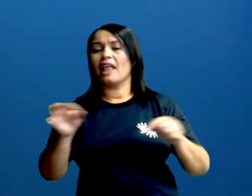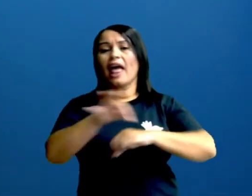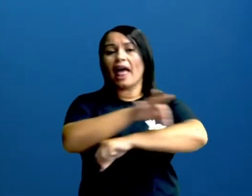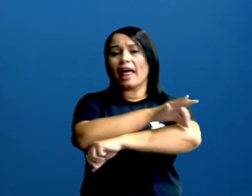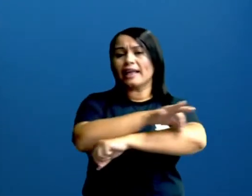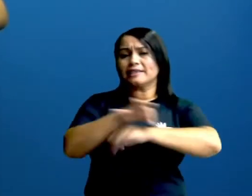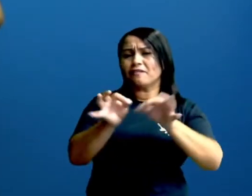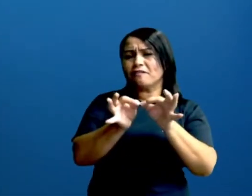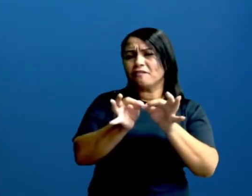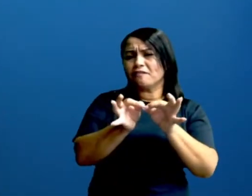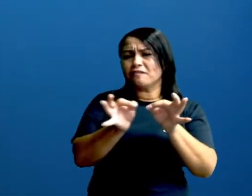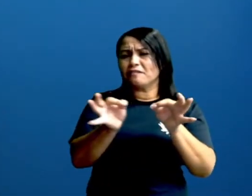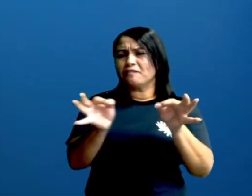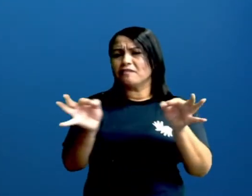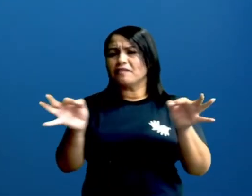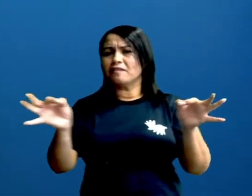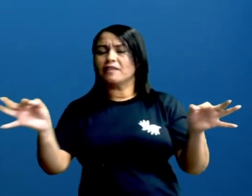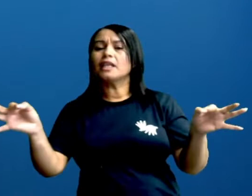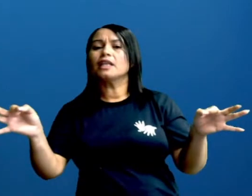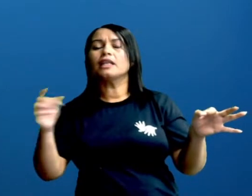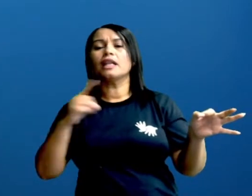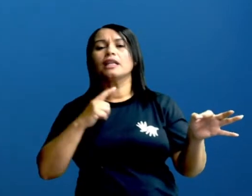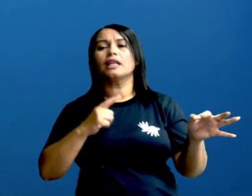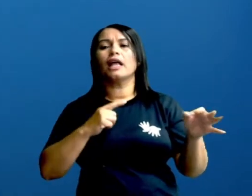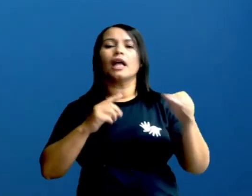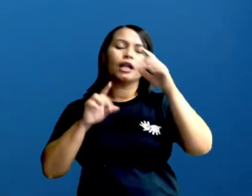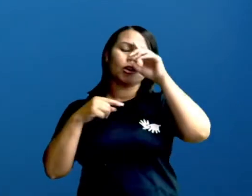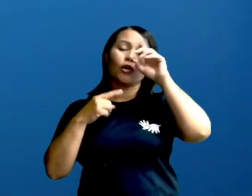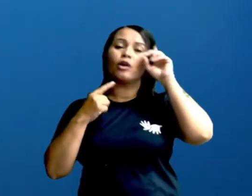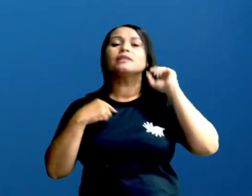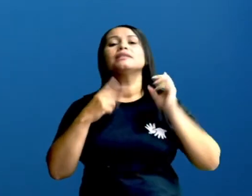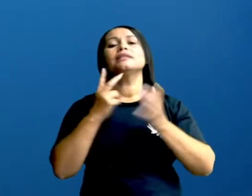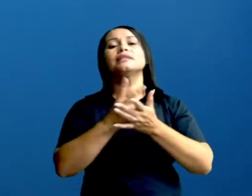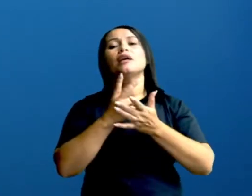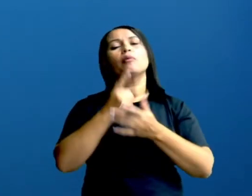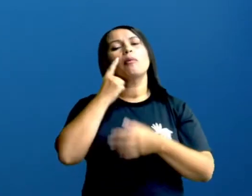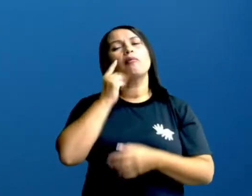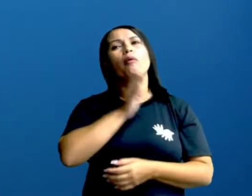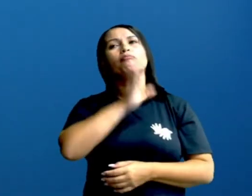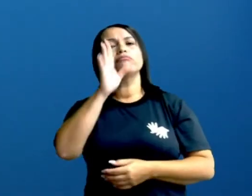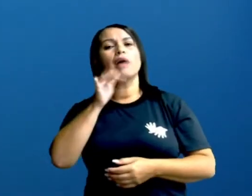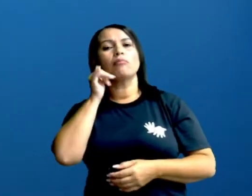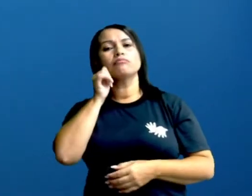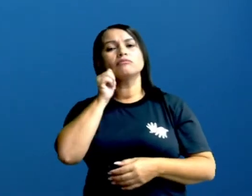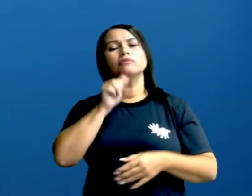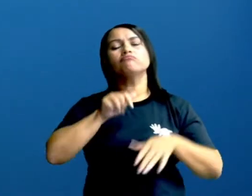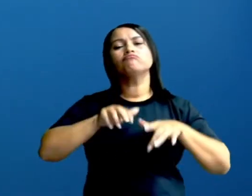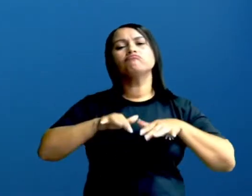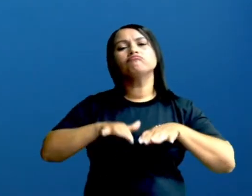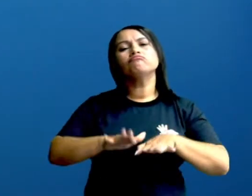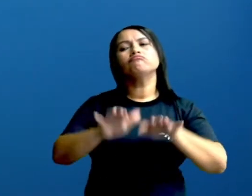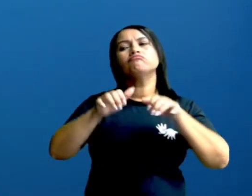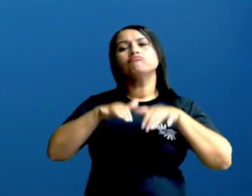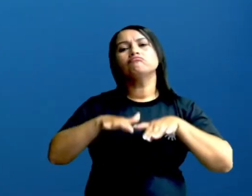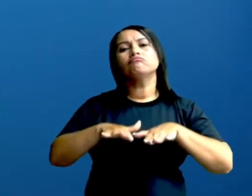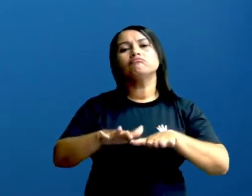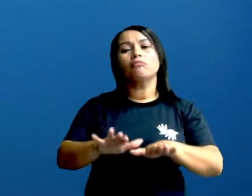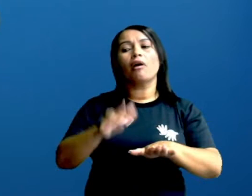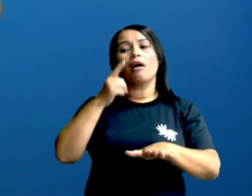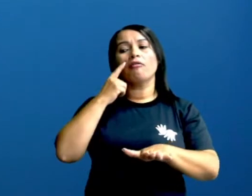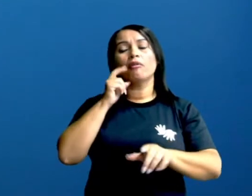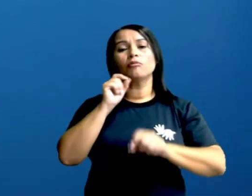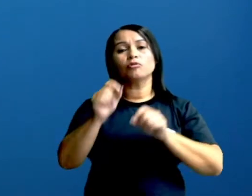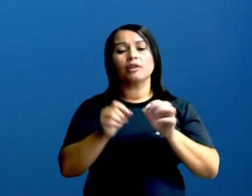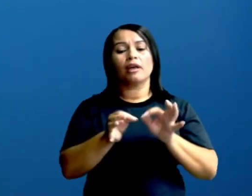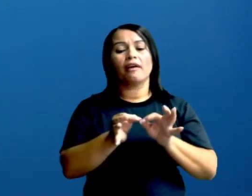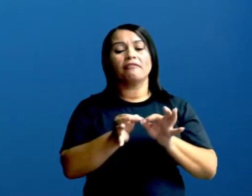fita métrica, a gente sempre costuma ver quando a gente vai em uma costureira, né? Quando a gente vai em uma costureira, a gente sempre vê aquela fita métrica,